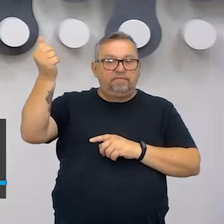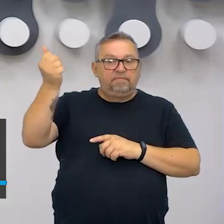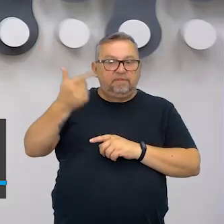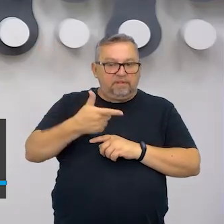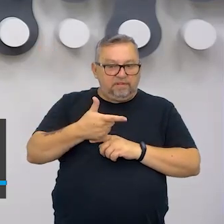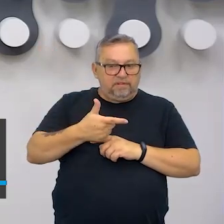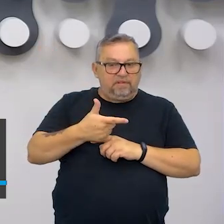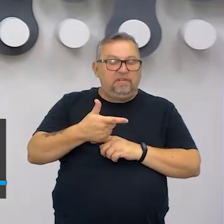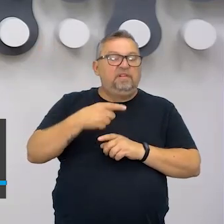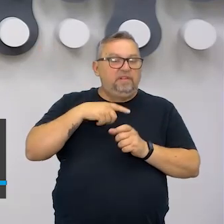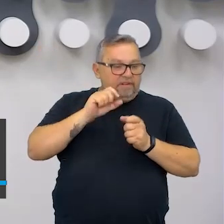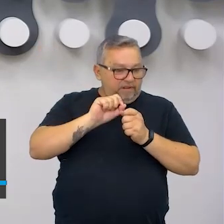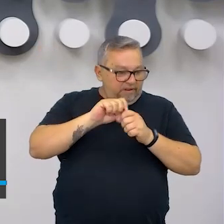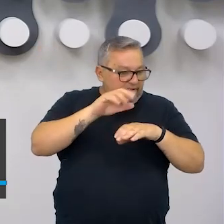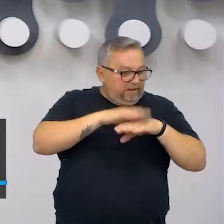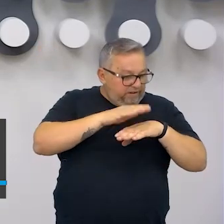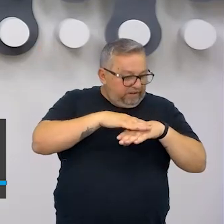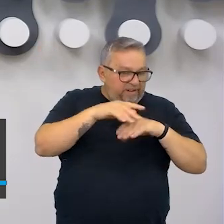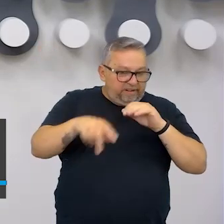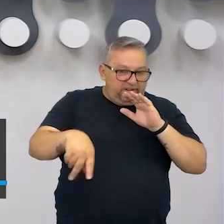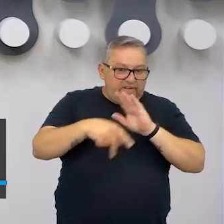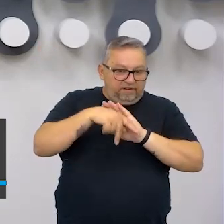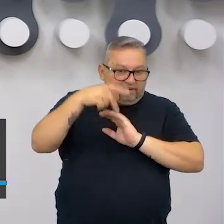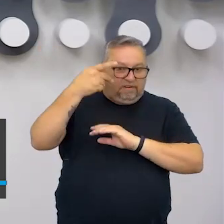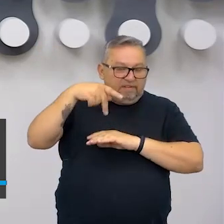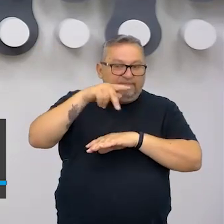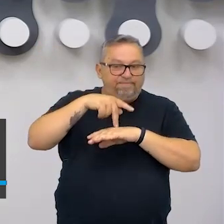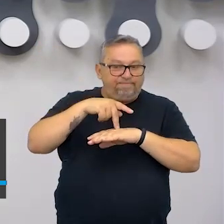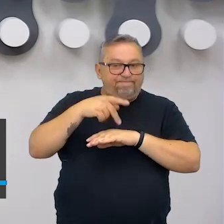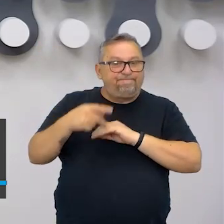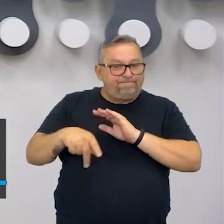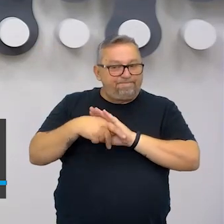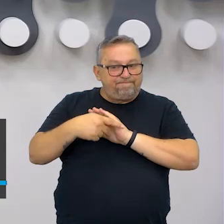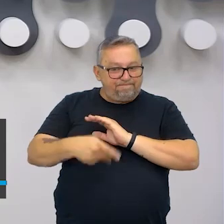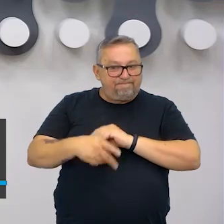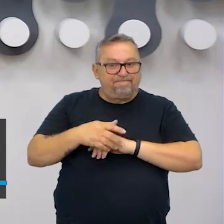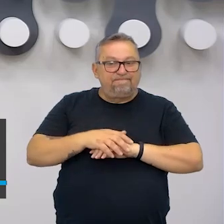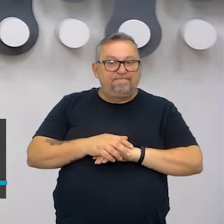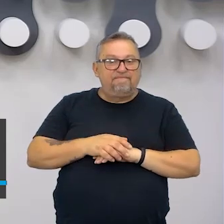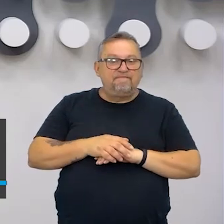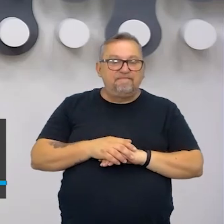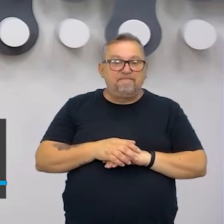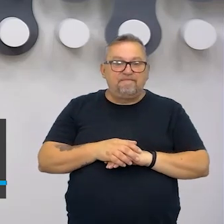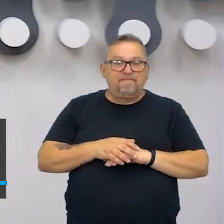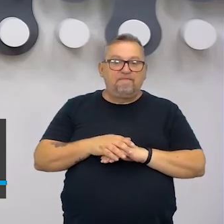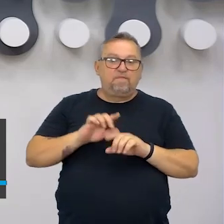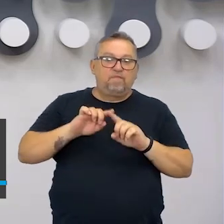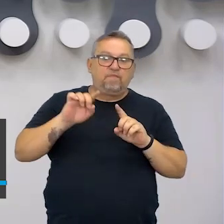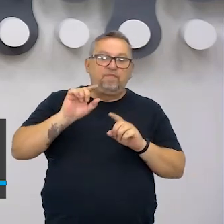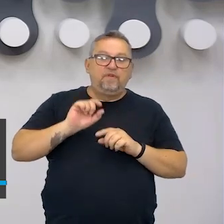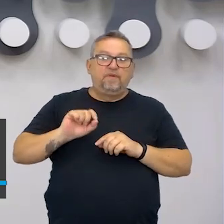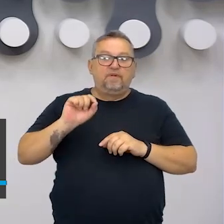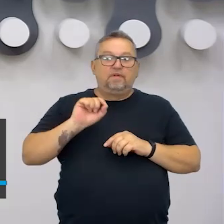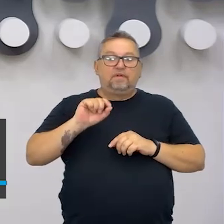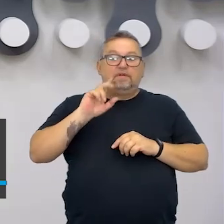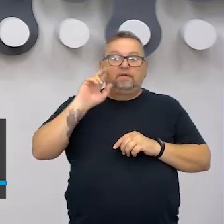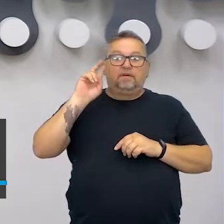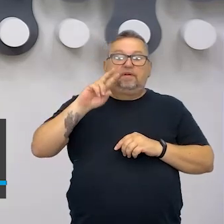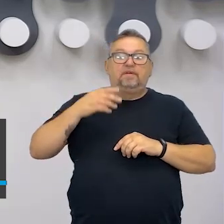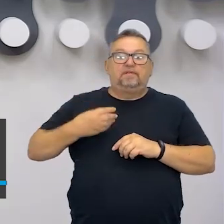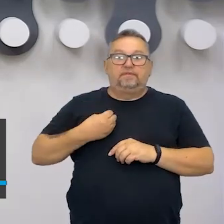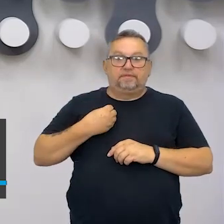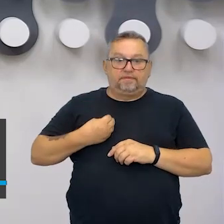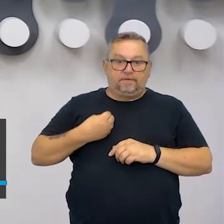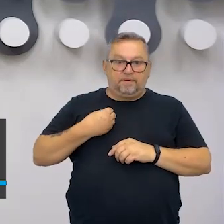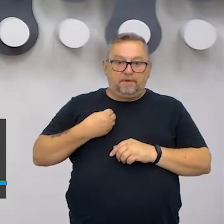se você tivesse feito esse mesmo trabalho no seu próprio país, né? Então é isso que ele vivenciou,